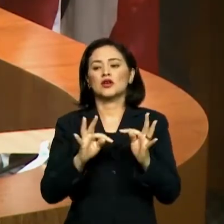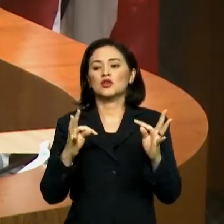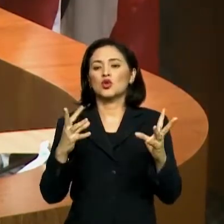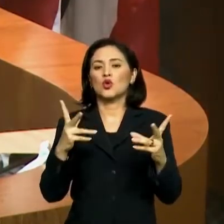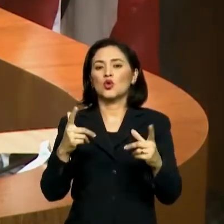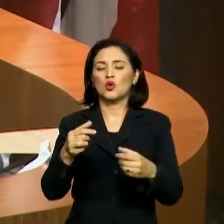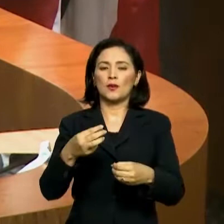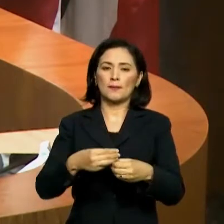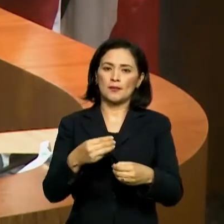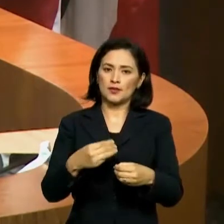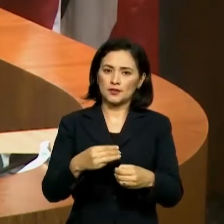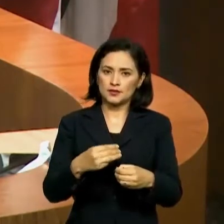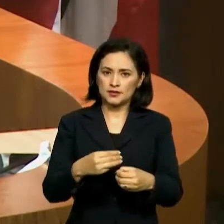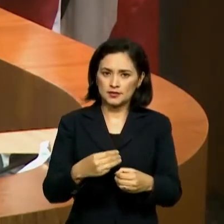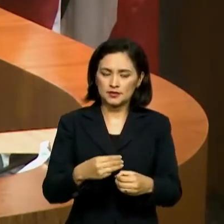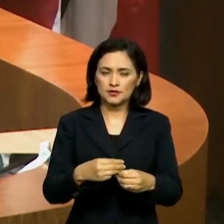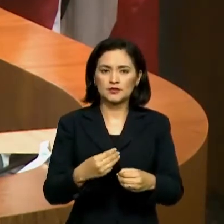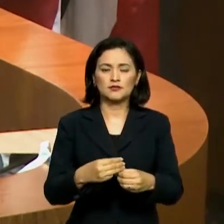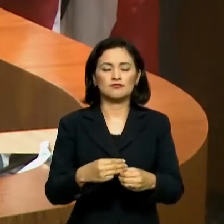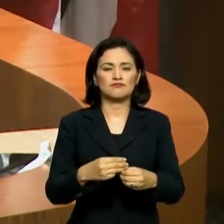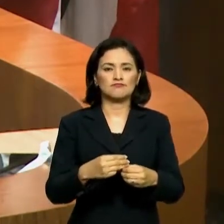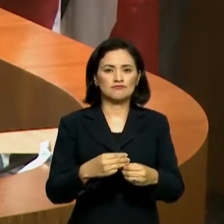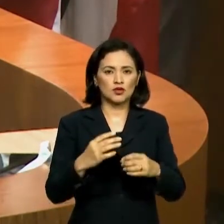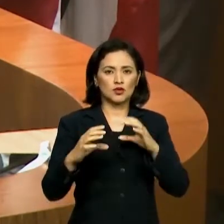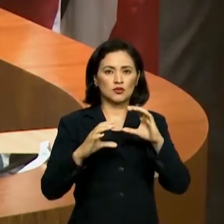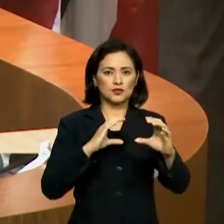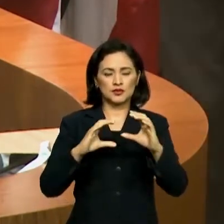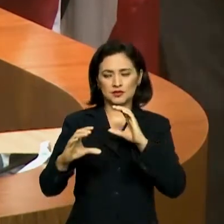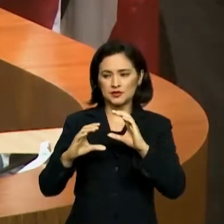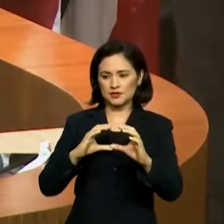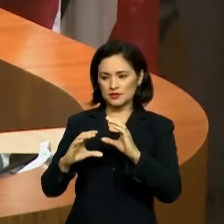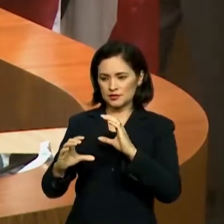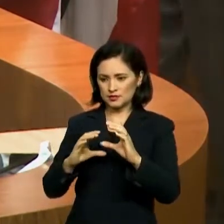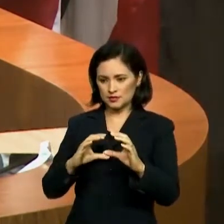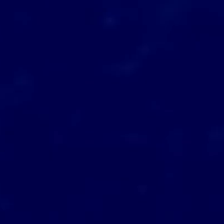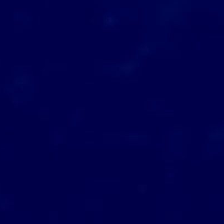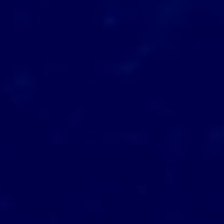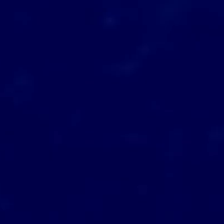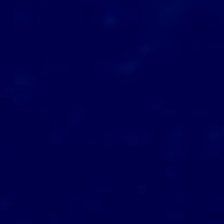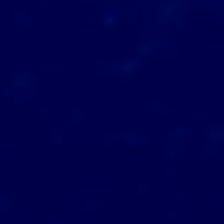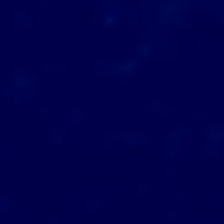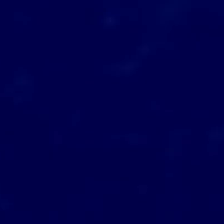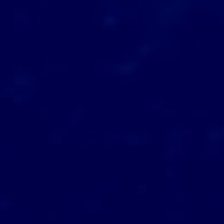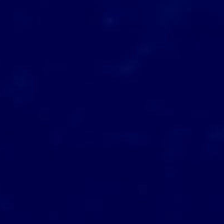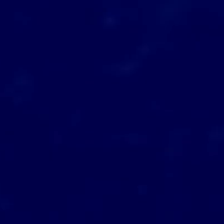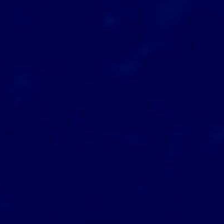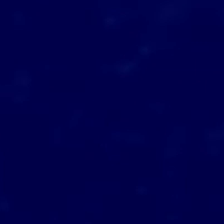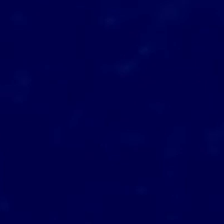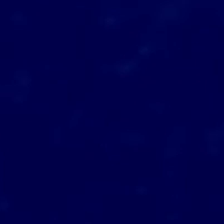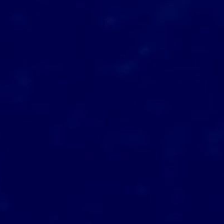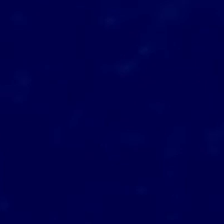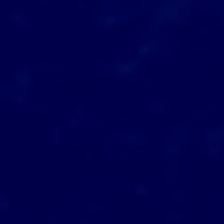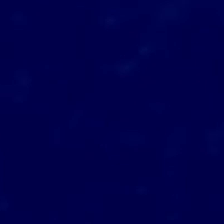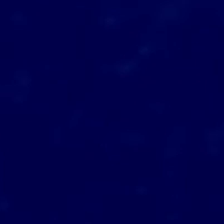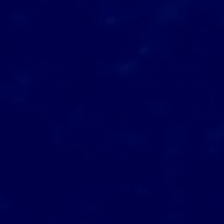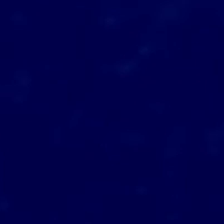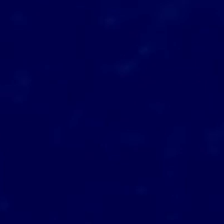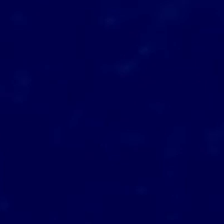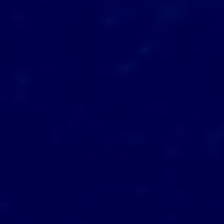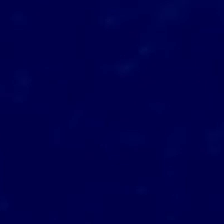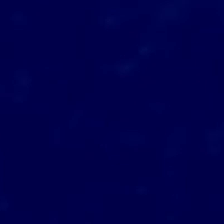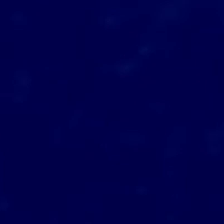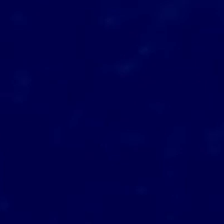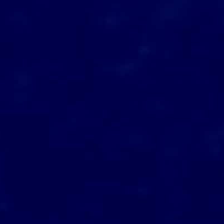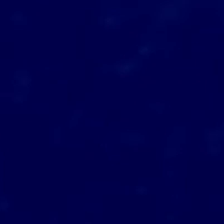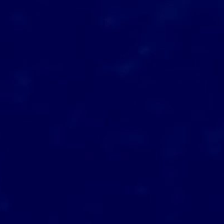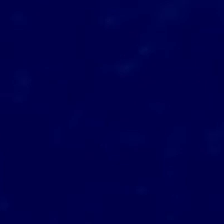que fazem a comunicação, que são cobertos pela nossa comunicação. Além da Ilha de São Luís, formada pelos